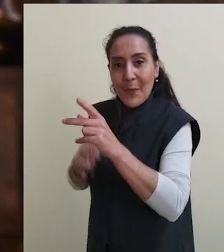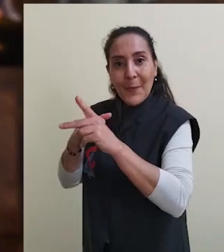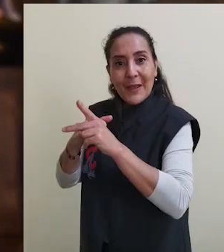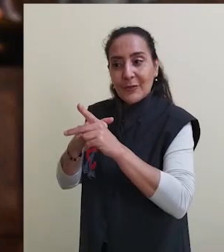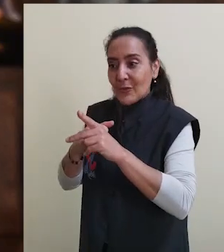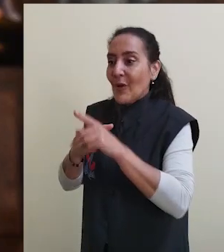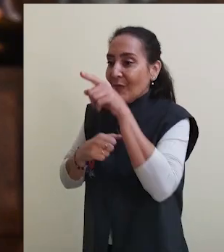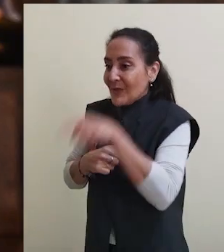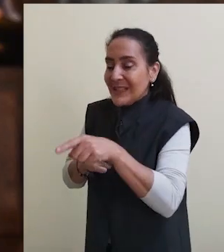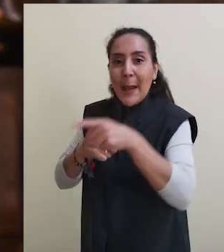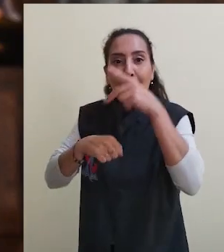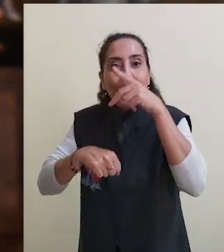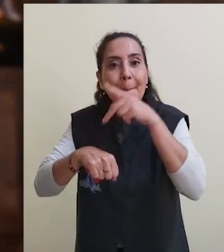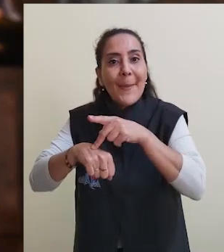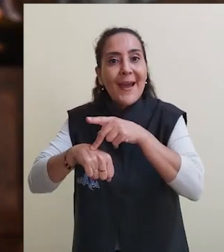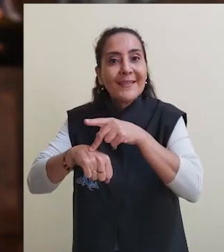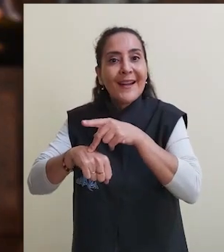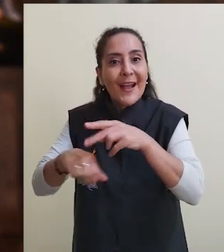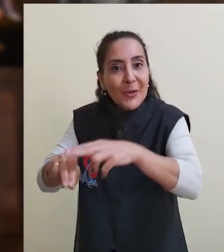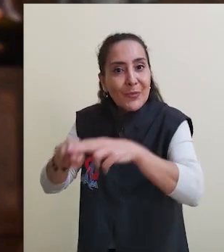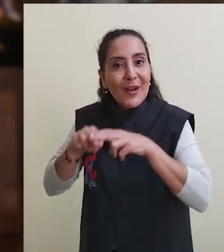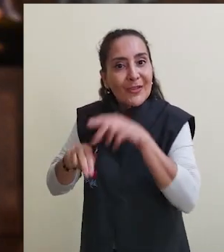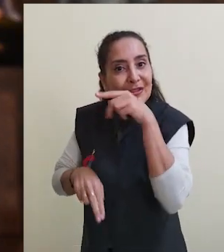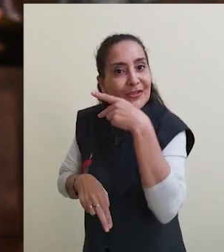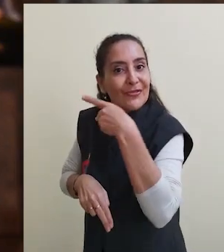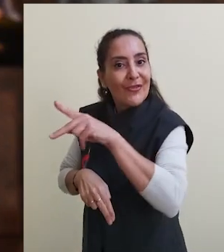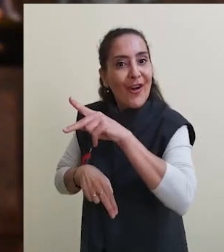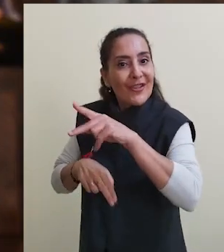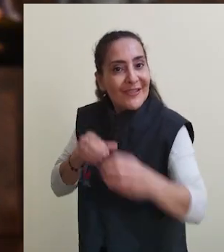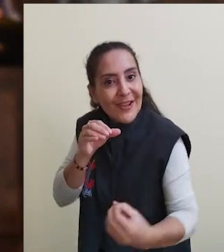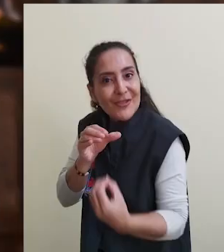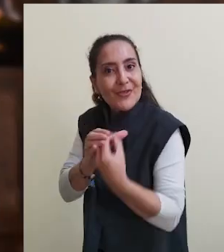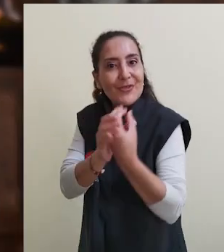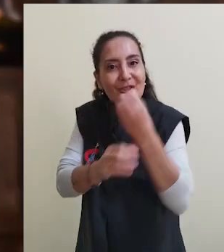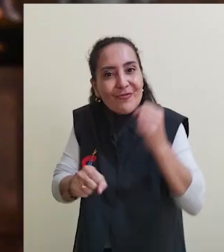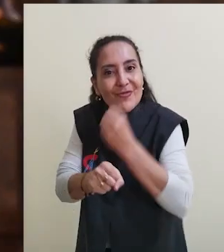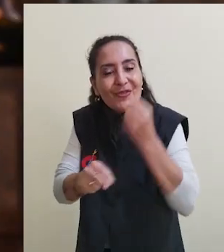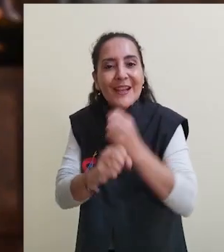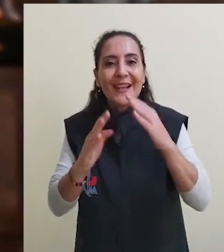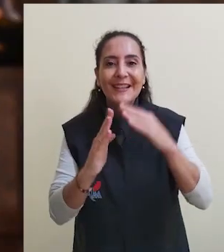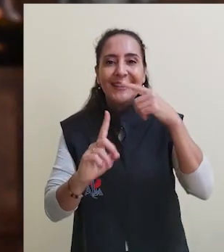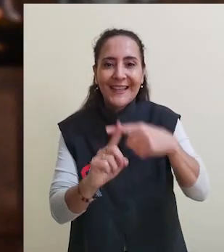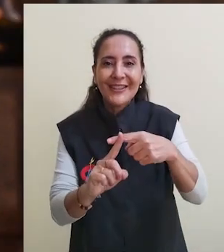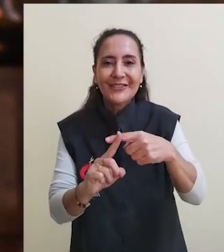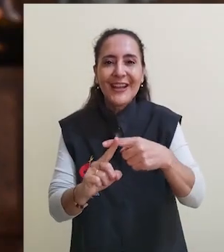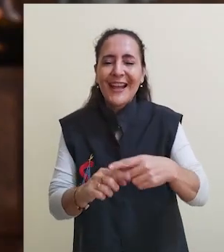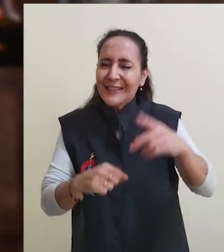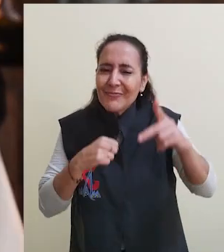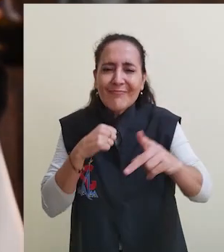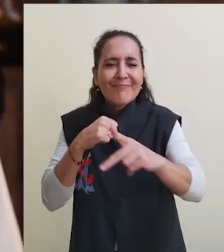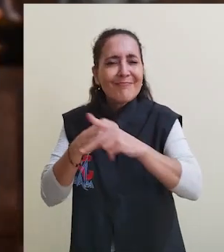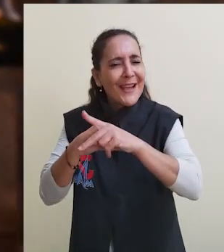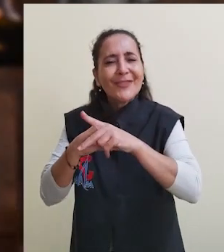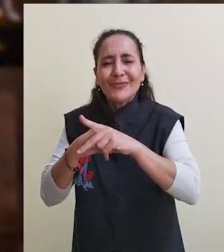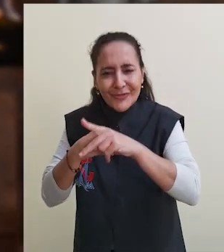essa rocha, construirei a minha igreja. Gente, a nossa igreja é alicerçada na fé de Pedro, nesse